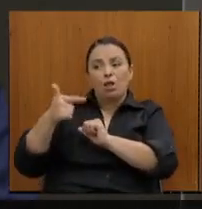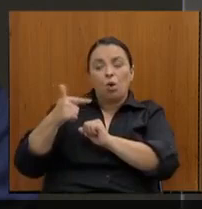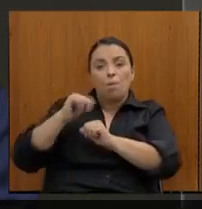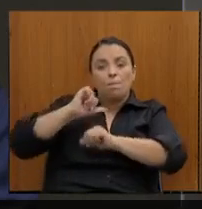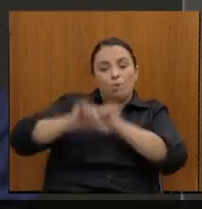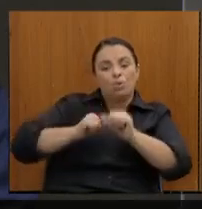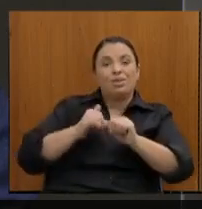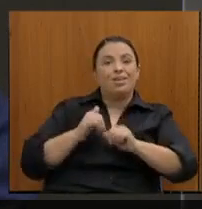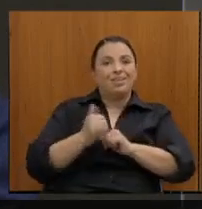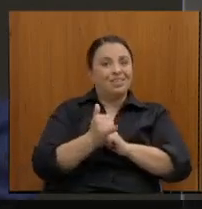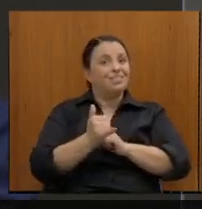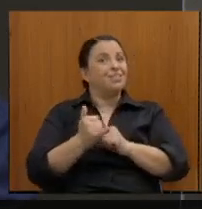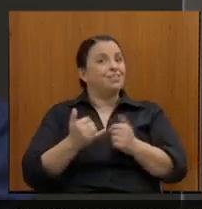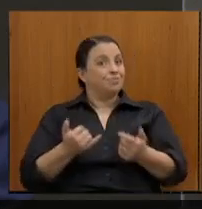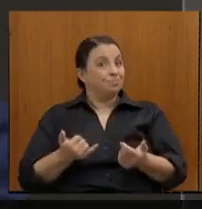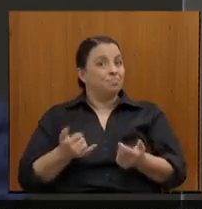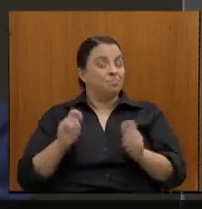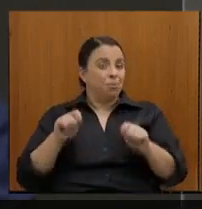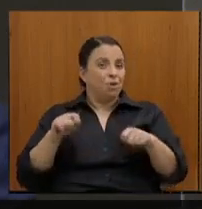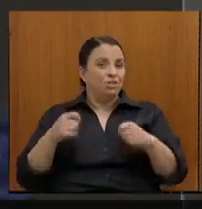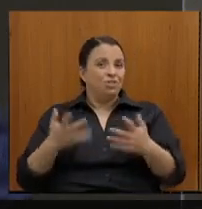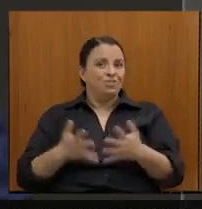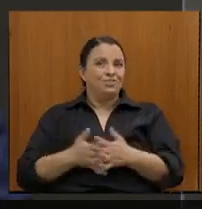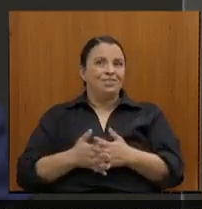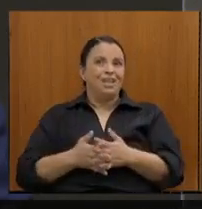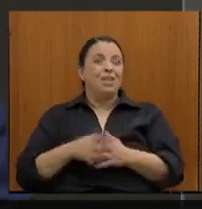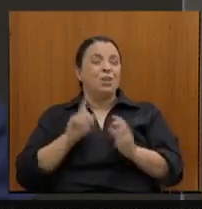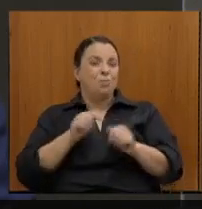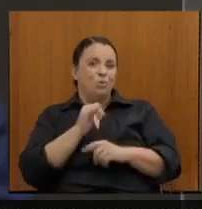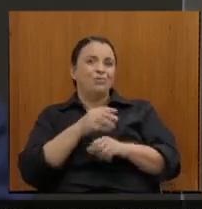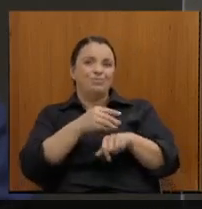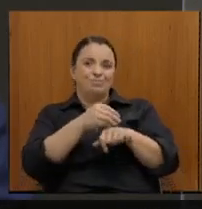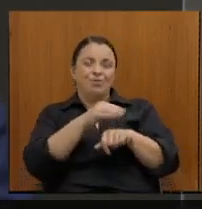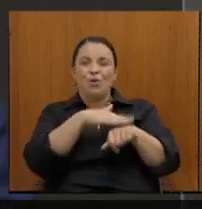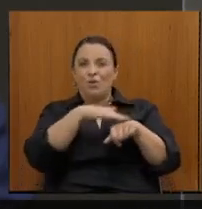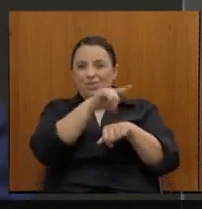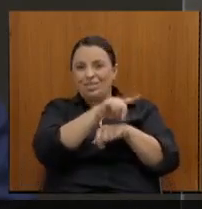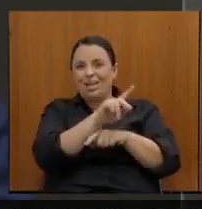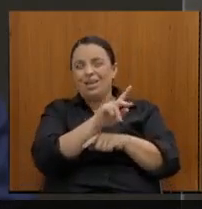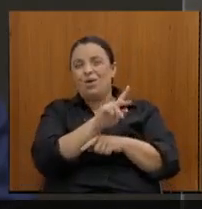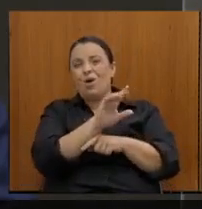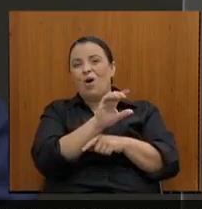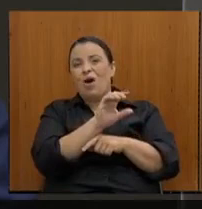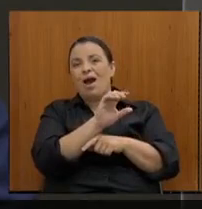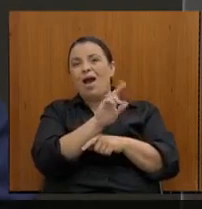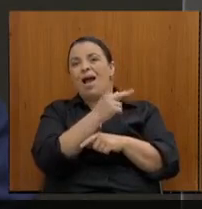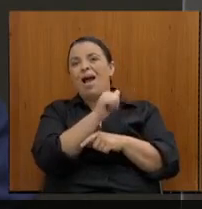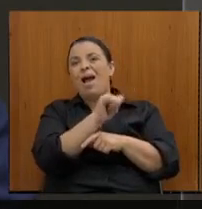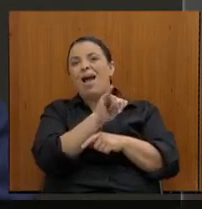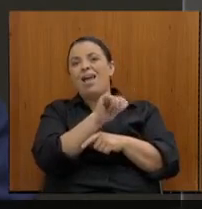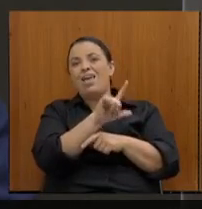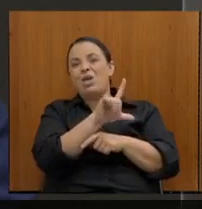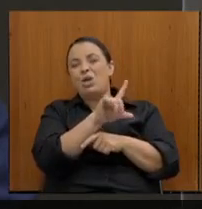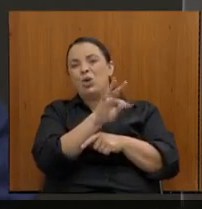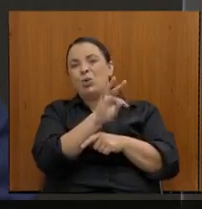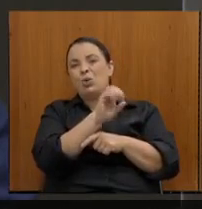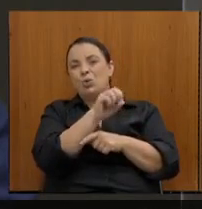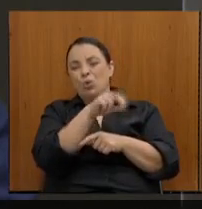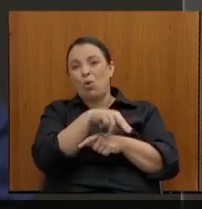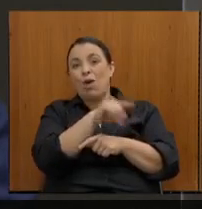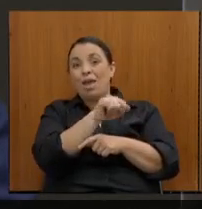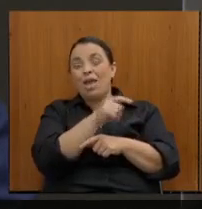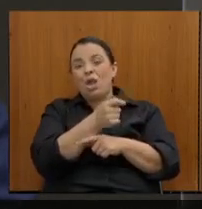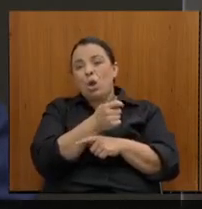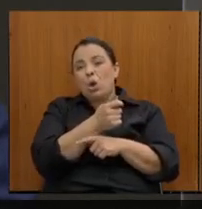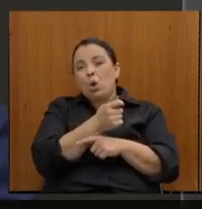dizer que o meu amigo Ailton ricaldoni tá aí quase já nas suas